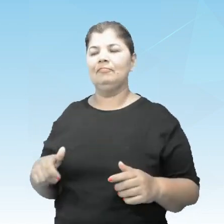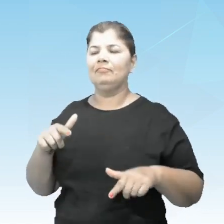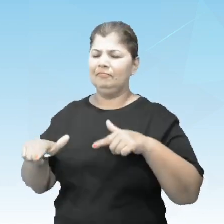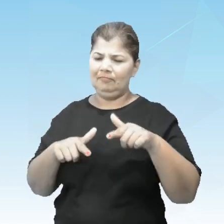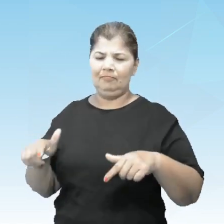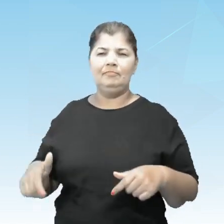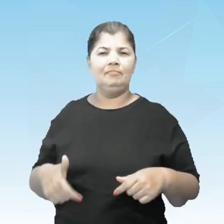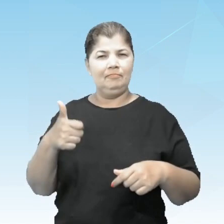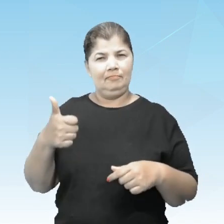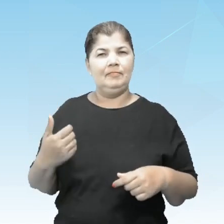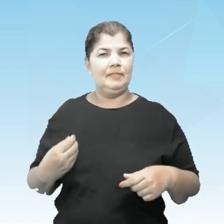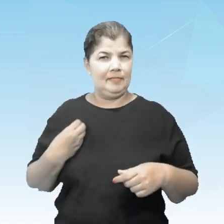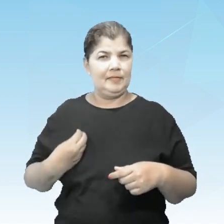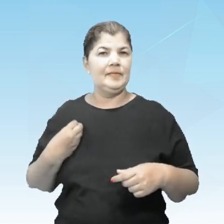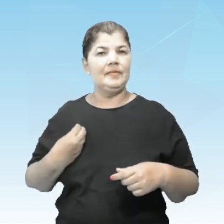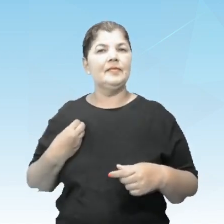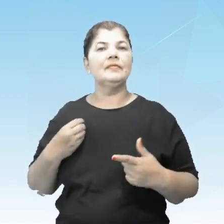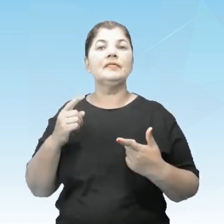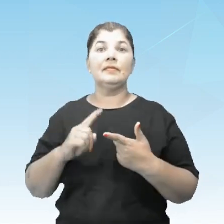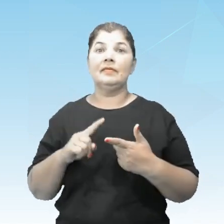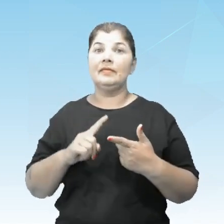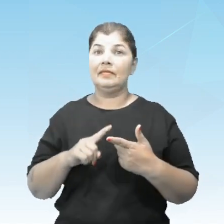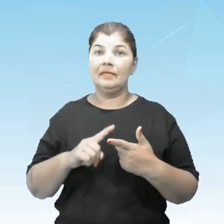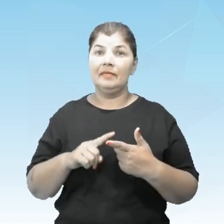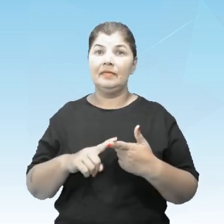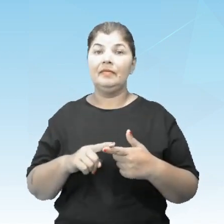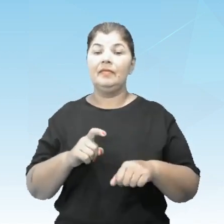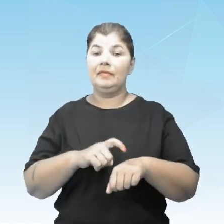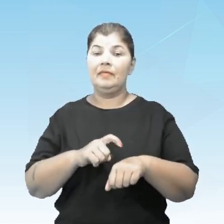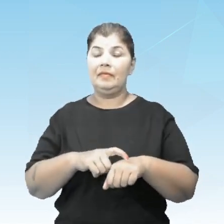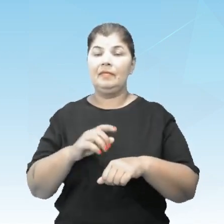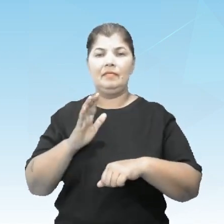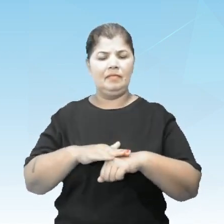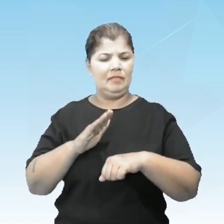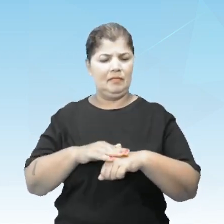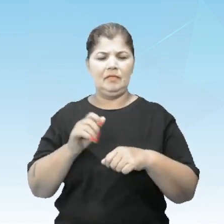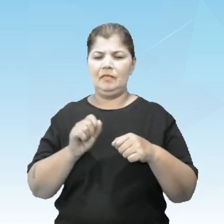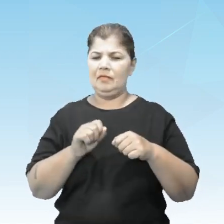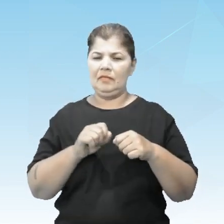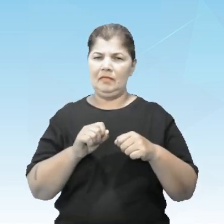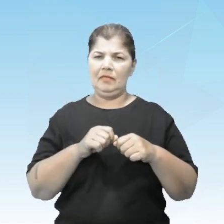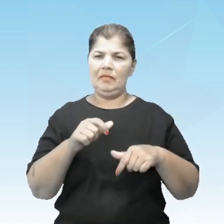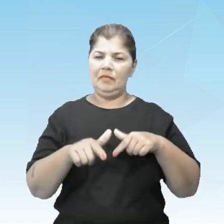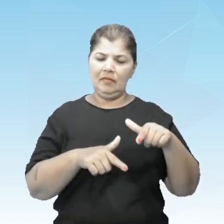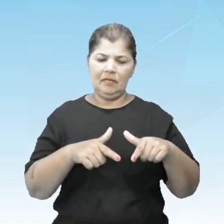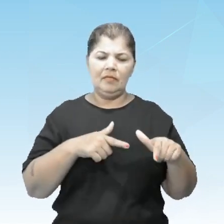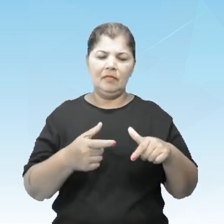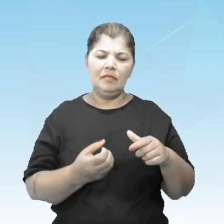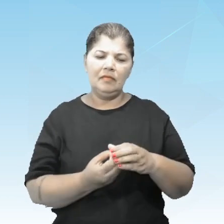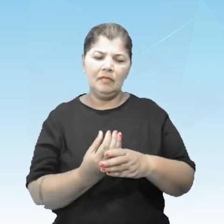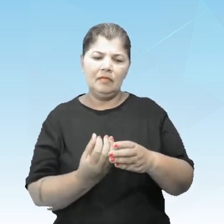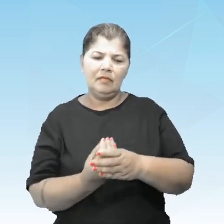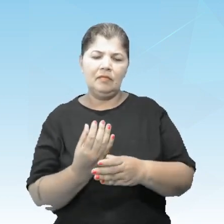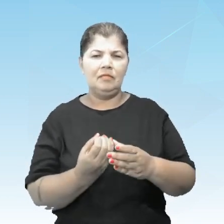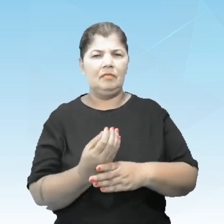de trabalho e mais tempo para cultivar a própria roça.